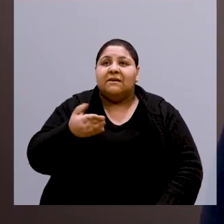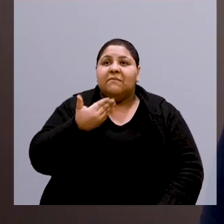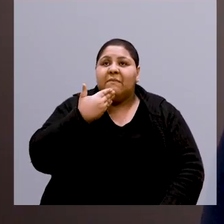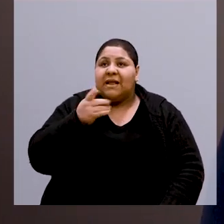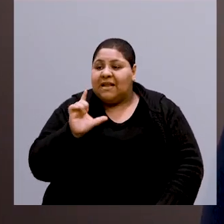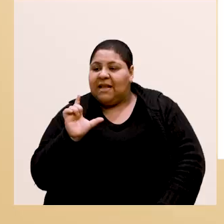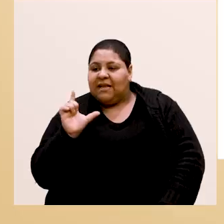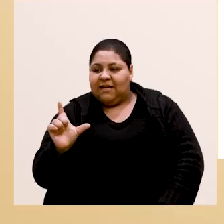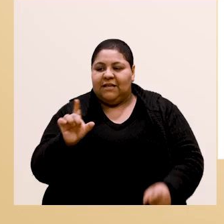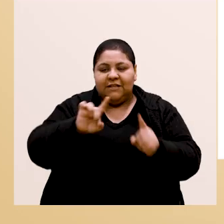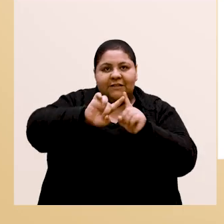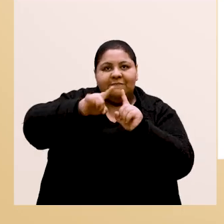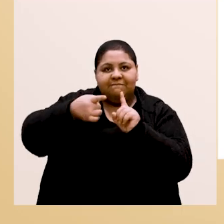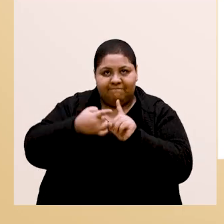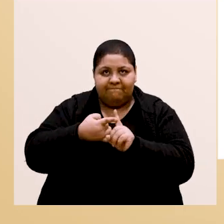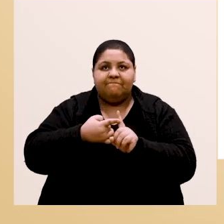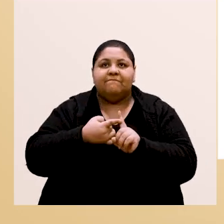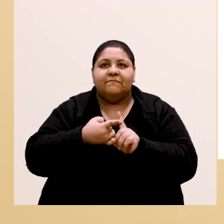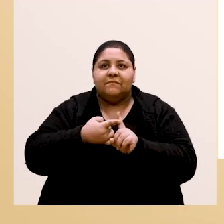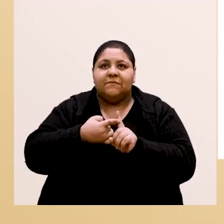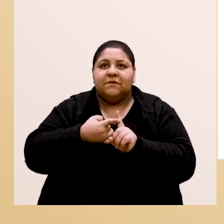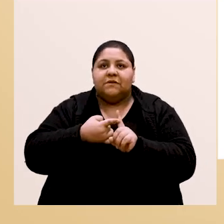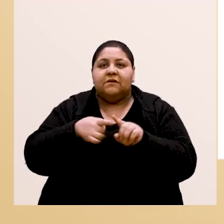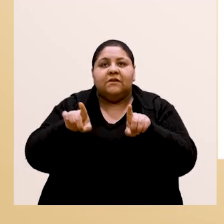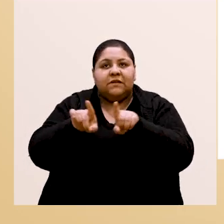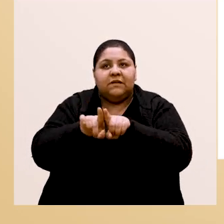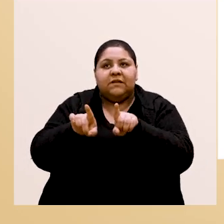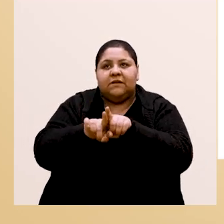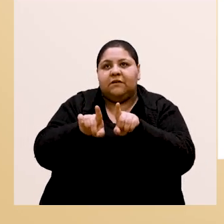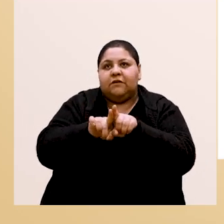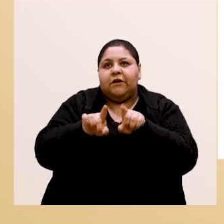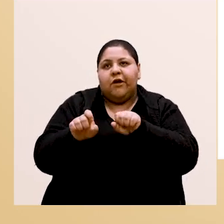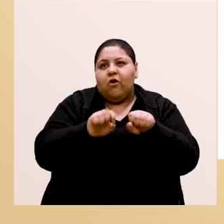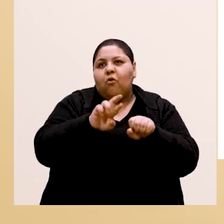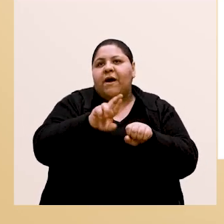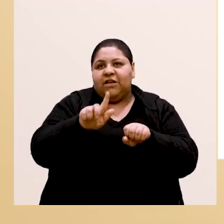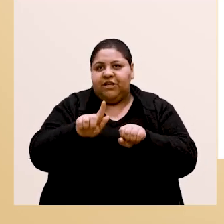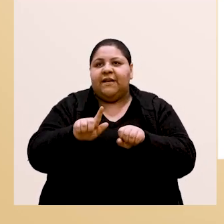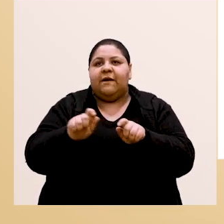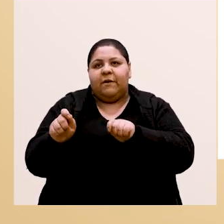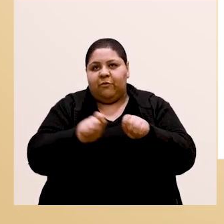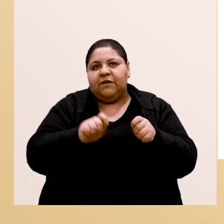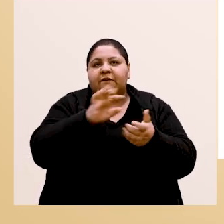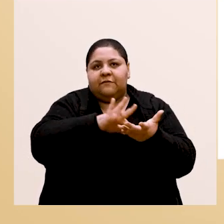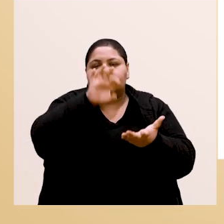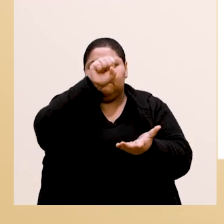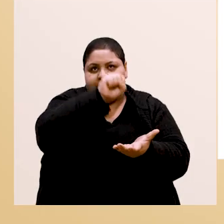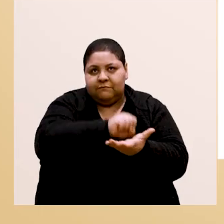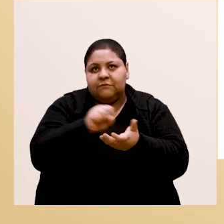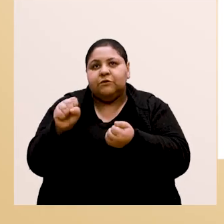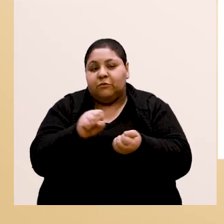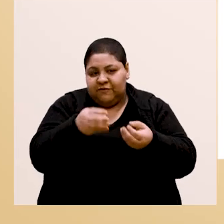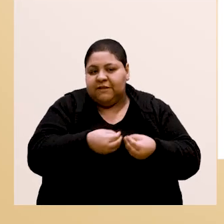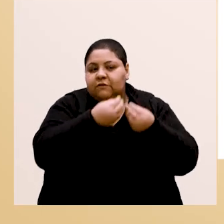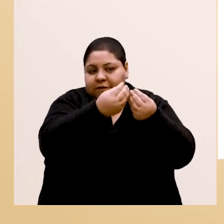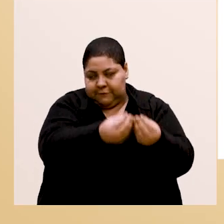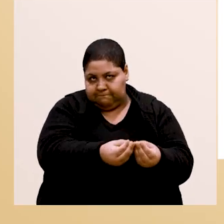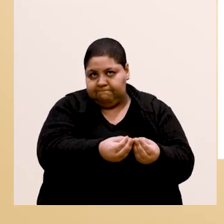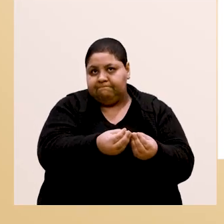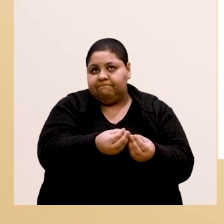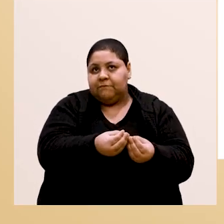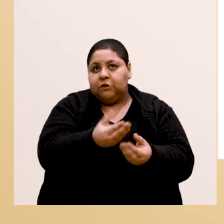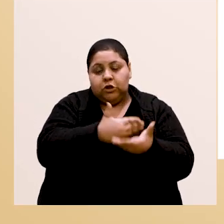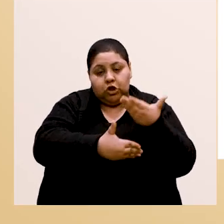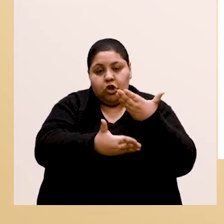pede sempre a carteirinha de gestantes e a identificação dela para poder fazer um cadastro e poder fazer com que ela possa fazer essa